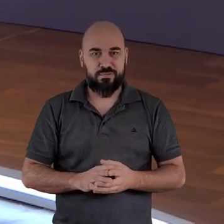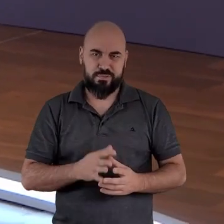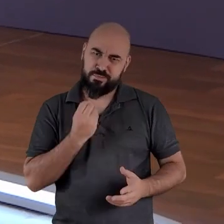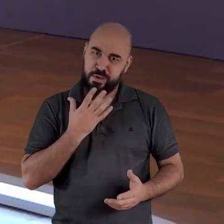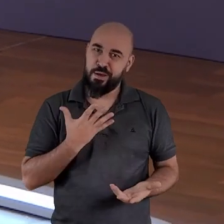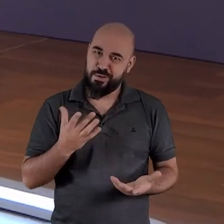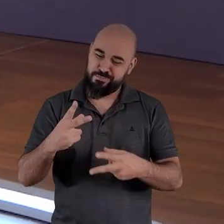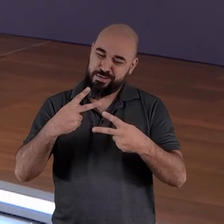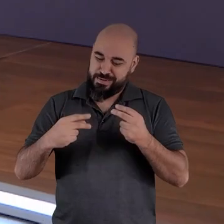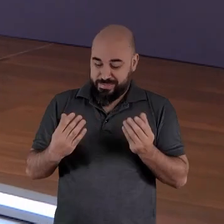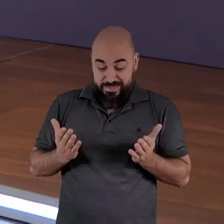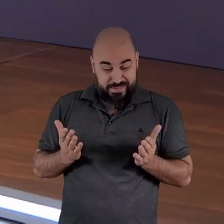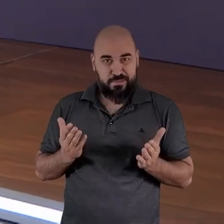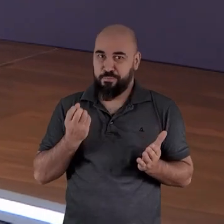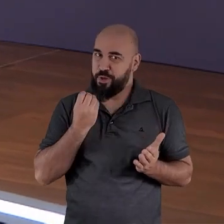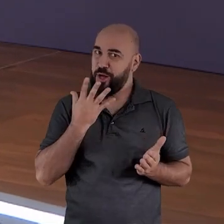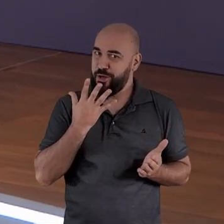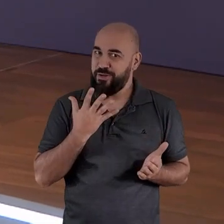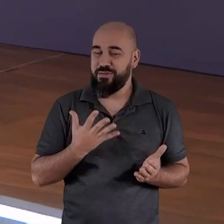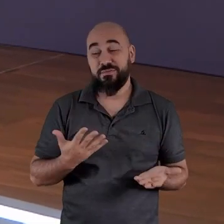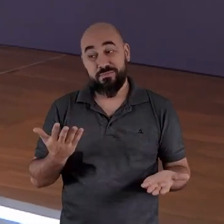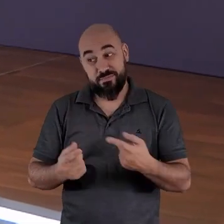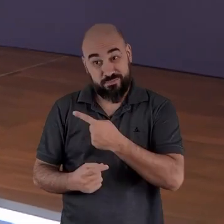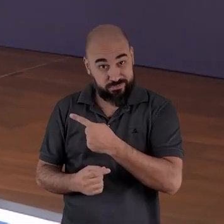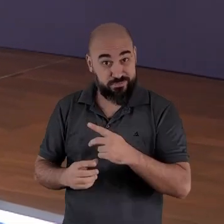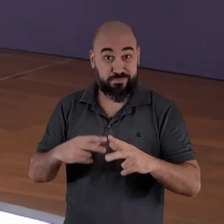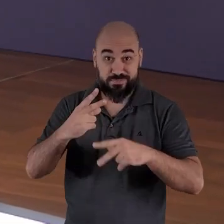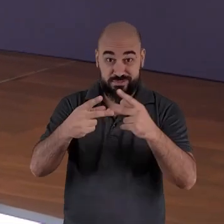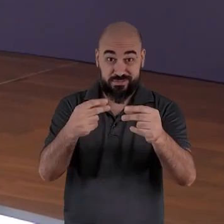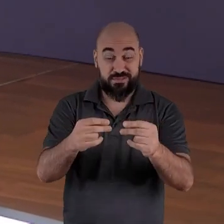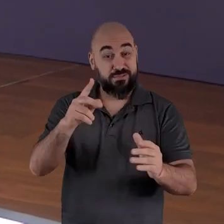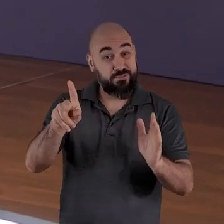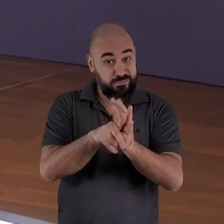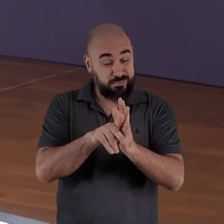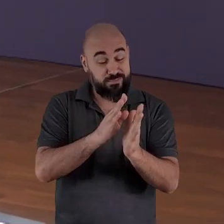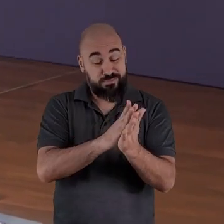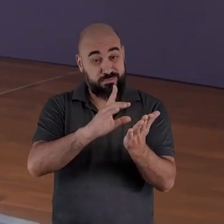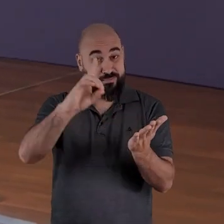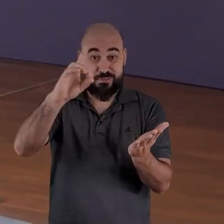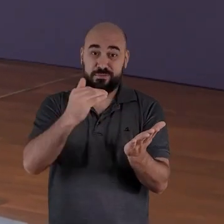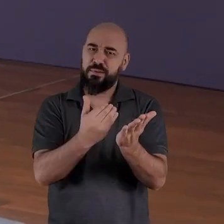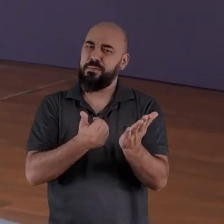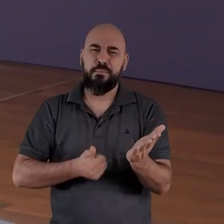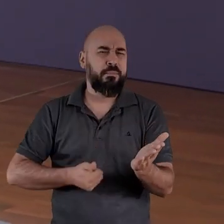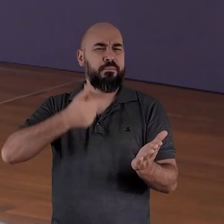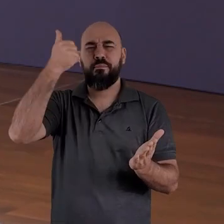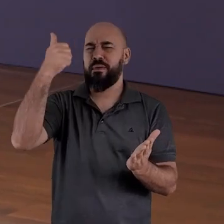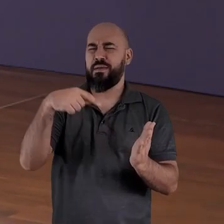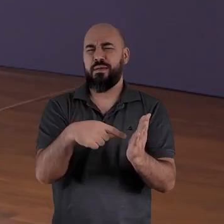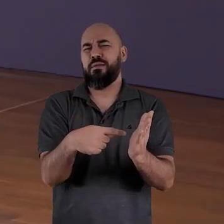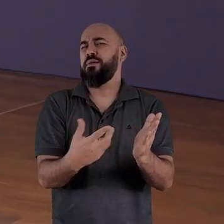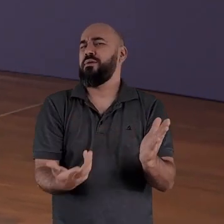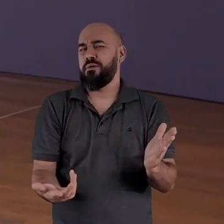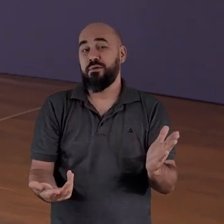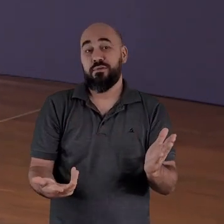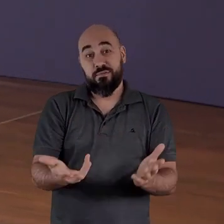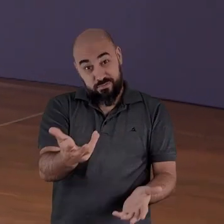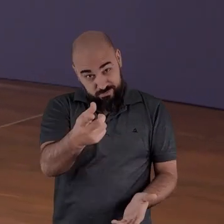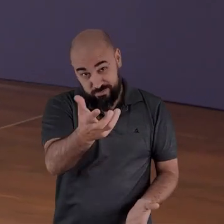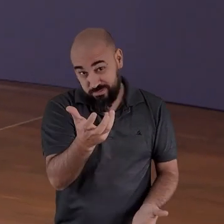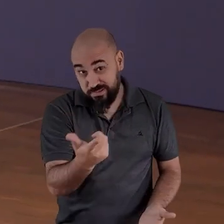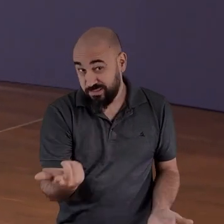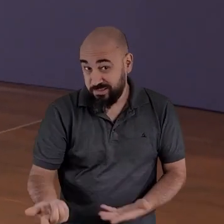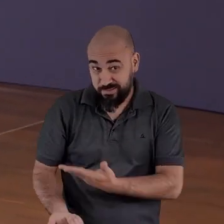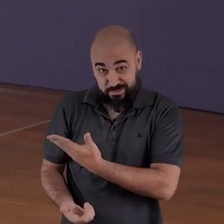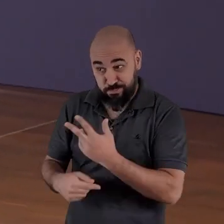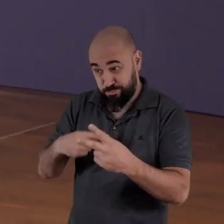receber presente, né? Ainda mais um presente que fala sobre a palavra do Senhor. Eu tenho certeza que você vai querer esse presente aqui.